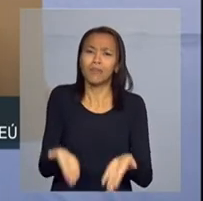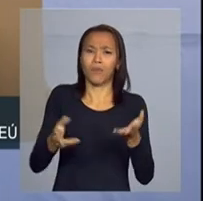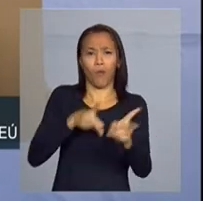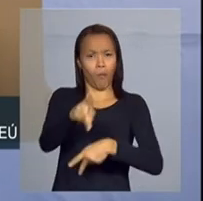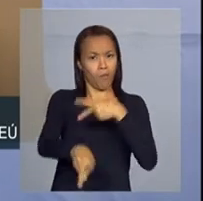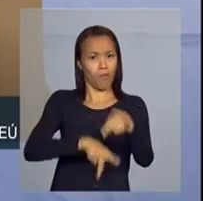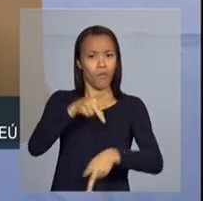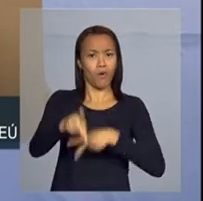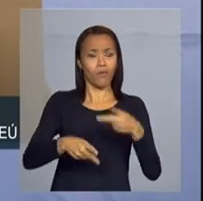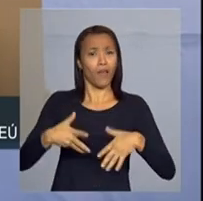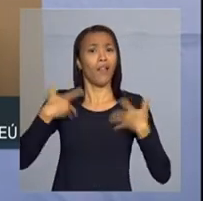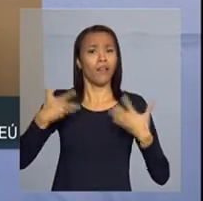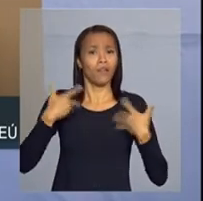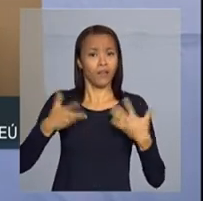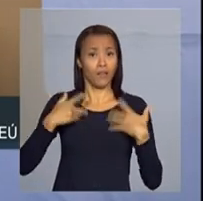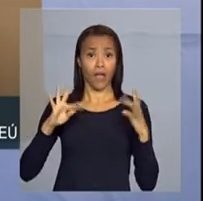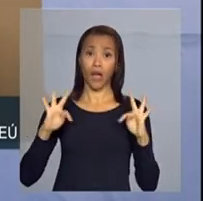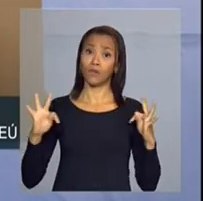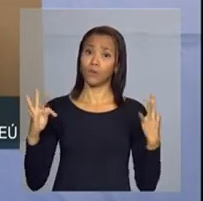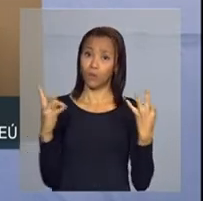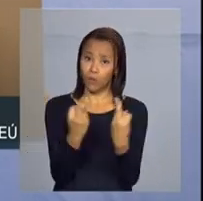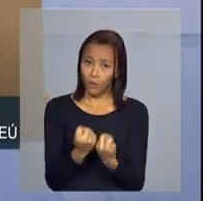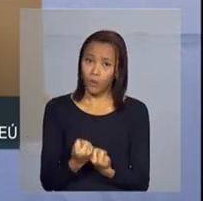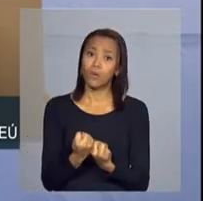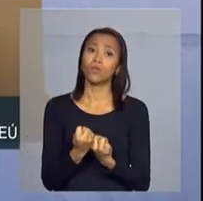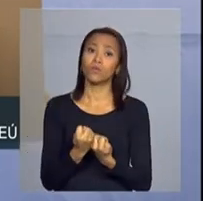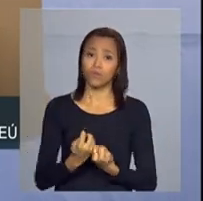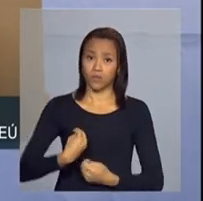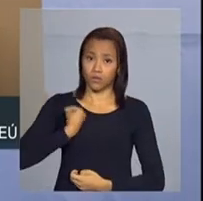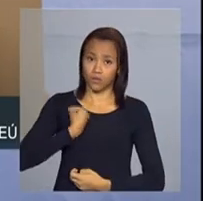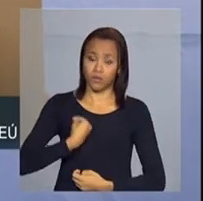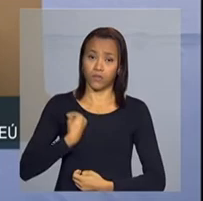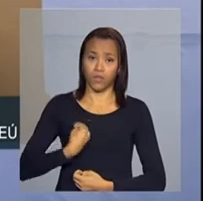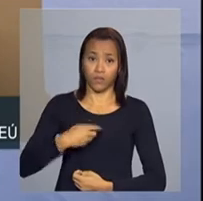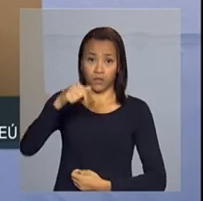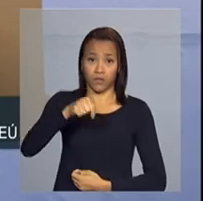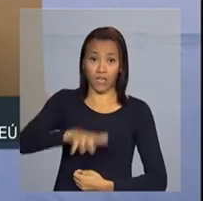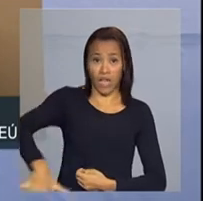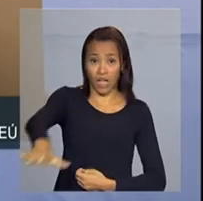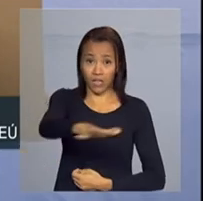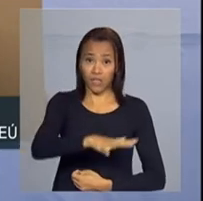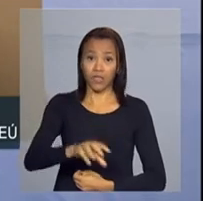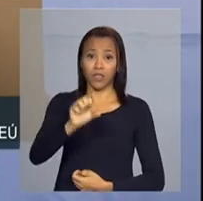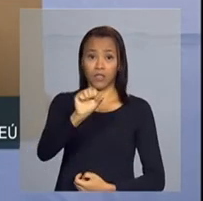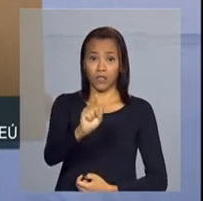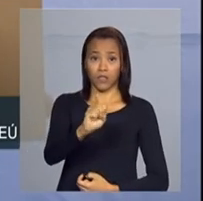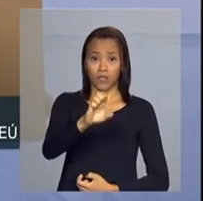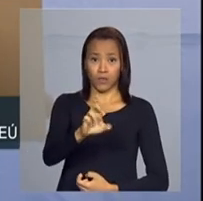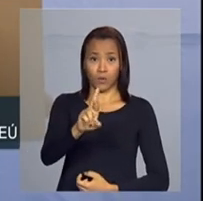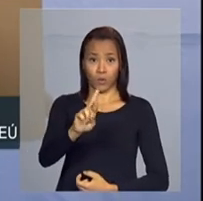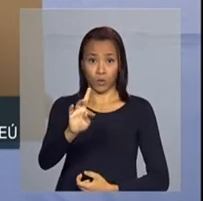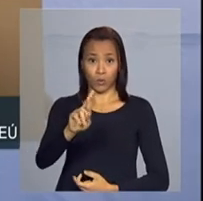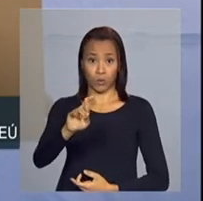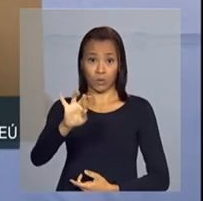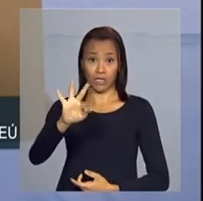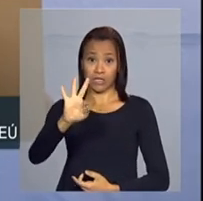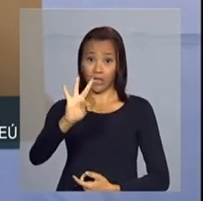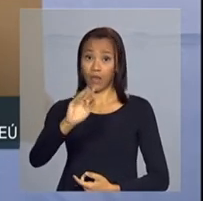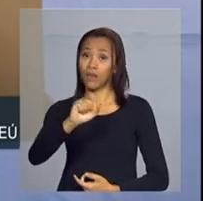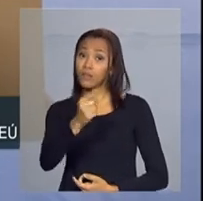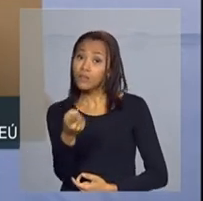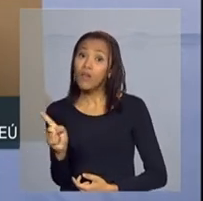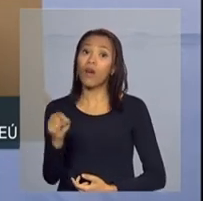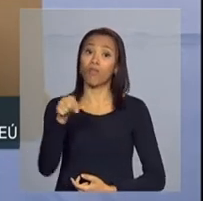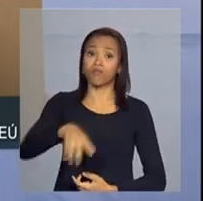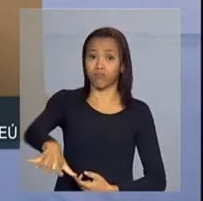ânimo a todos os irmãos do sertão, do agreste e do semiárido Nordeste. Por